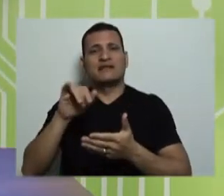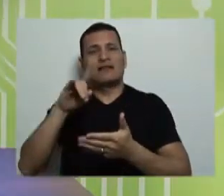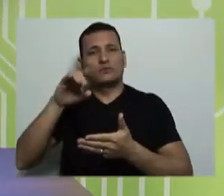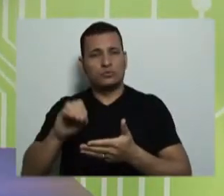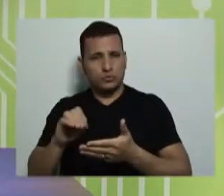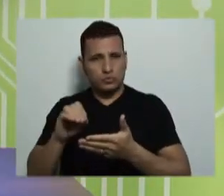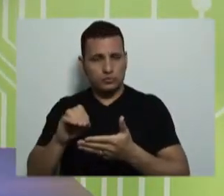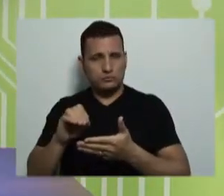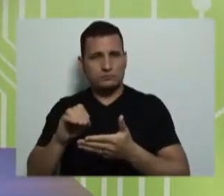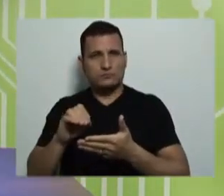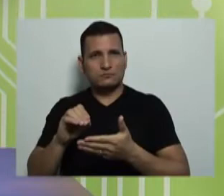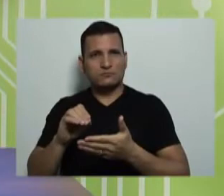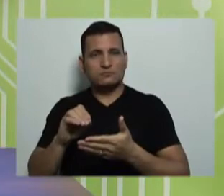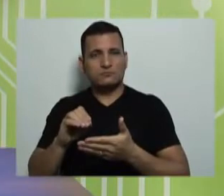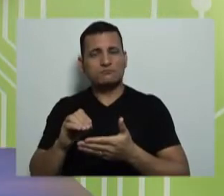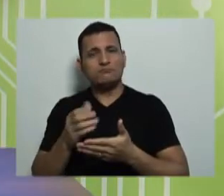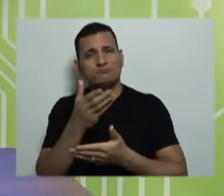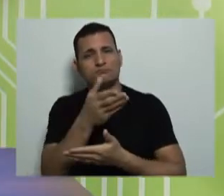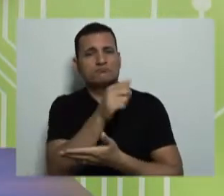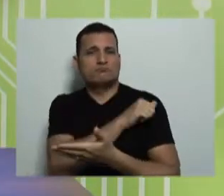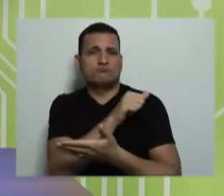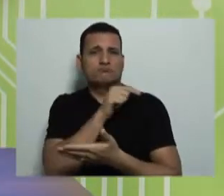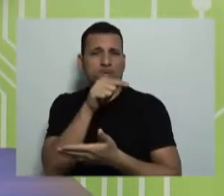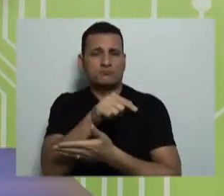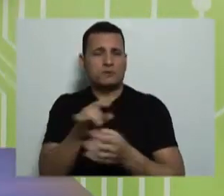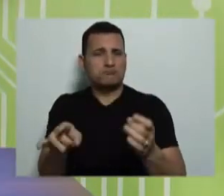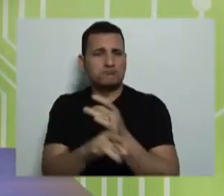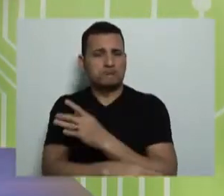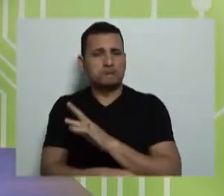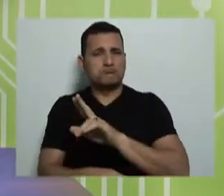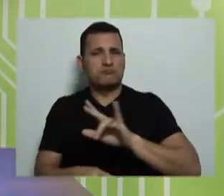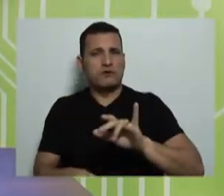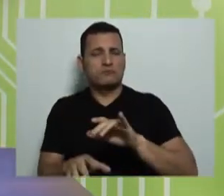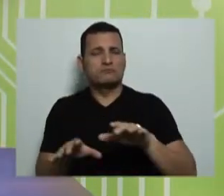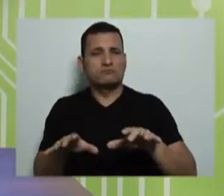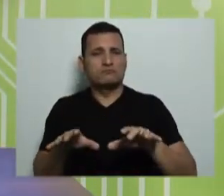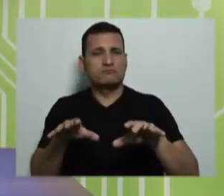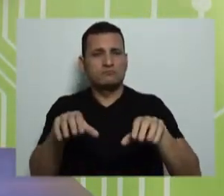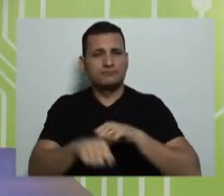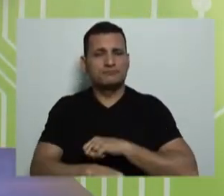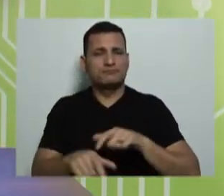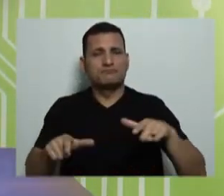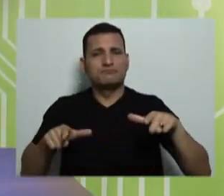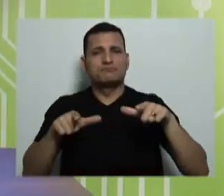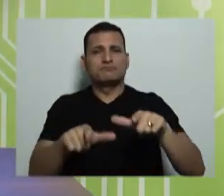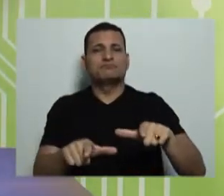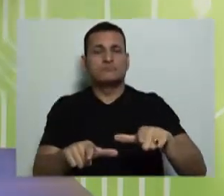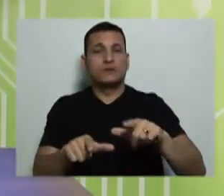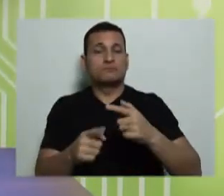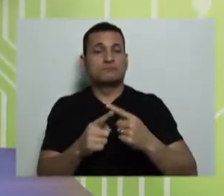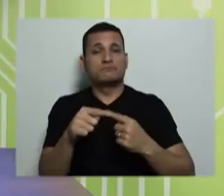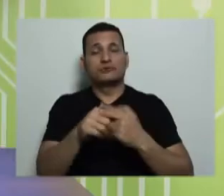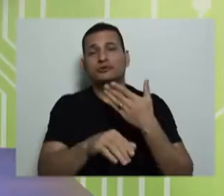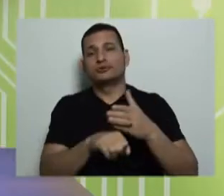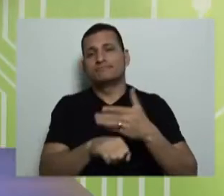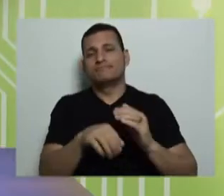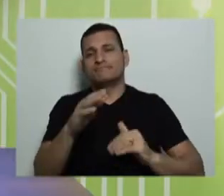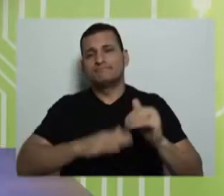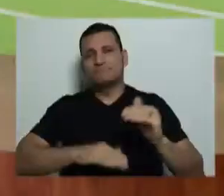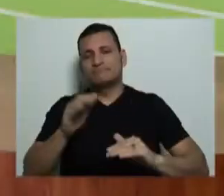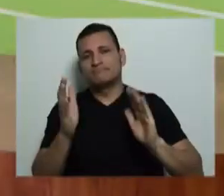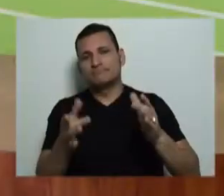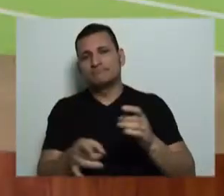estar apto a colar grau. Ele já vai ter cumprido essa prática profissional supervisionada.